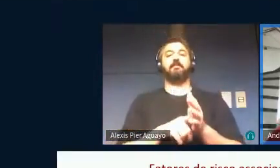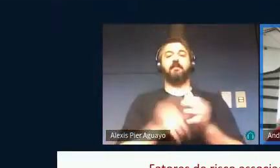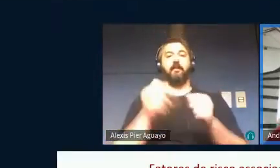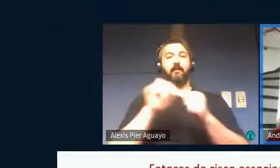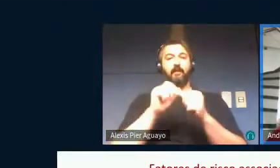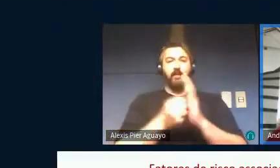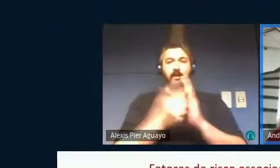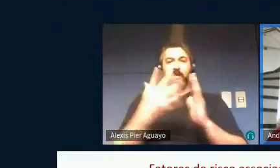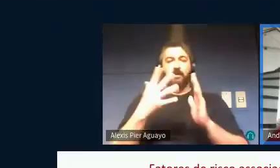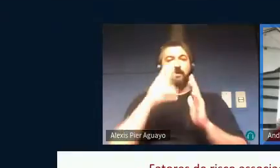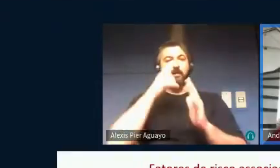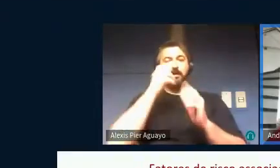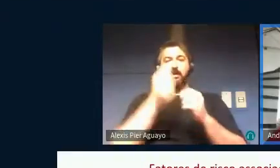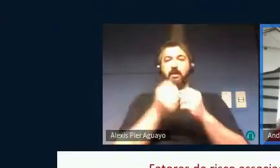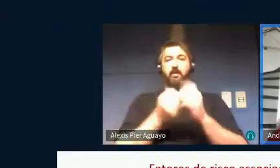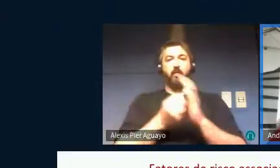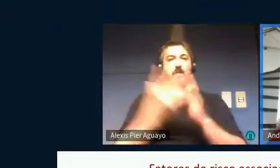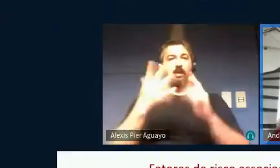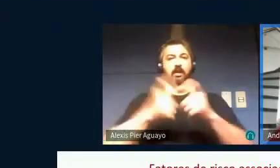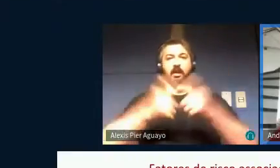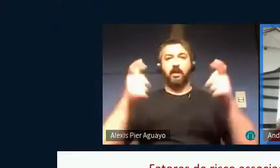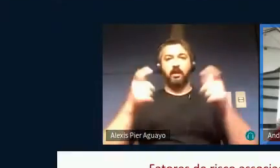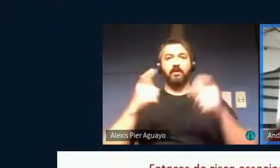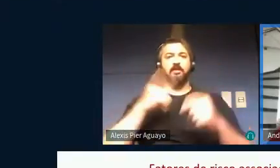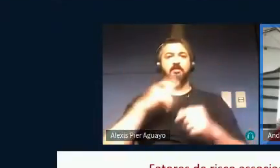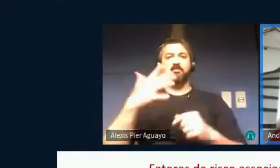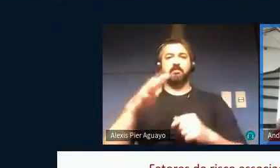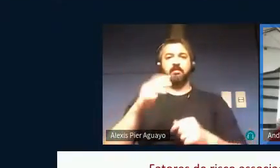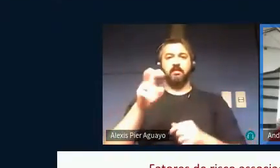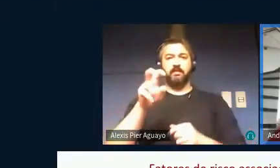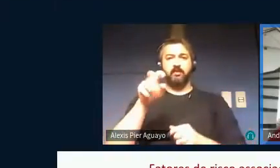de indivíduos, de pacientes, 5.700